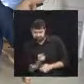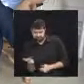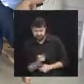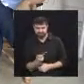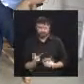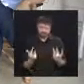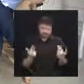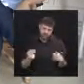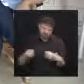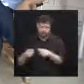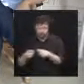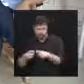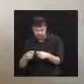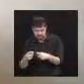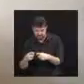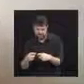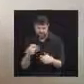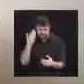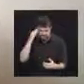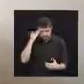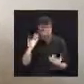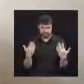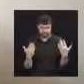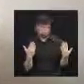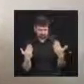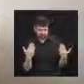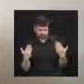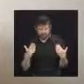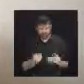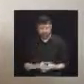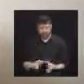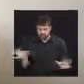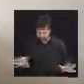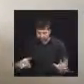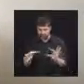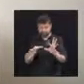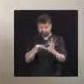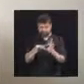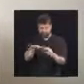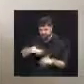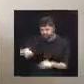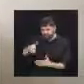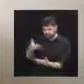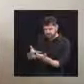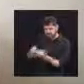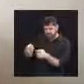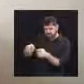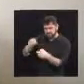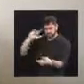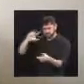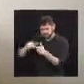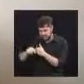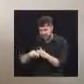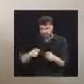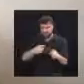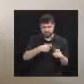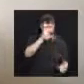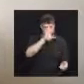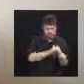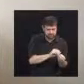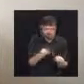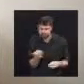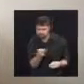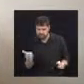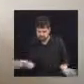não. A mesma coisa é isso. Ambas as medicinas se complementam. Então, você pode buscar recursos em